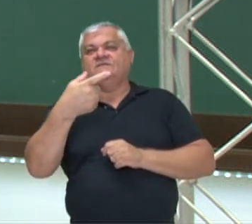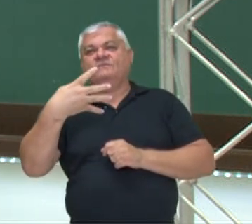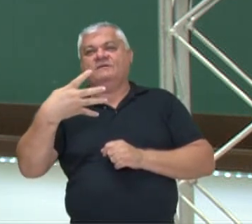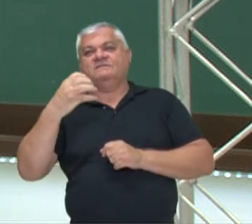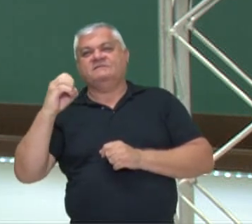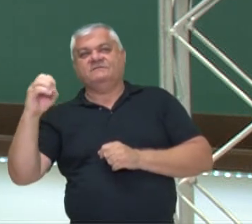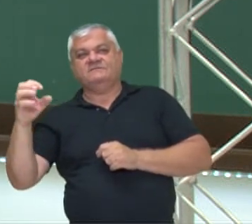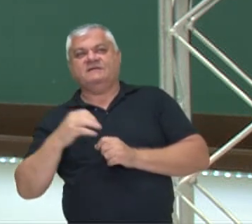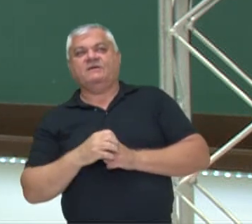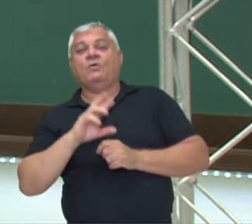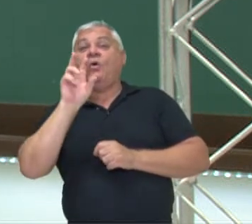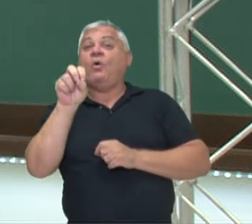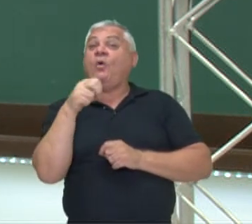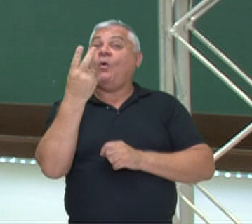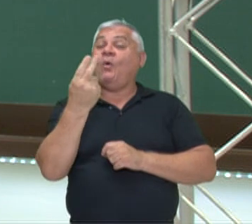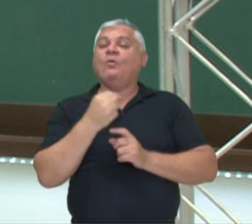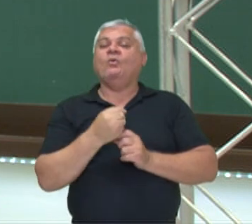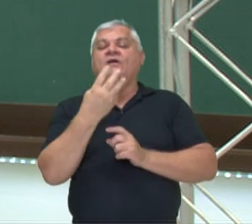3,2400 ou